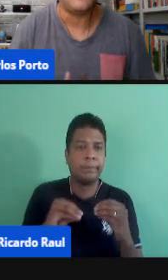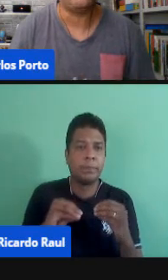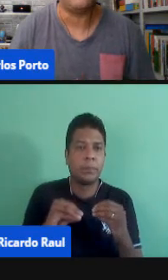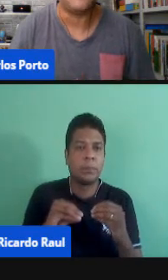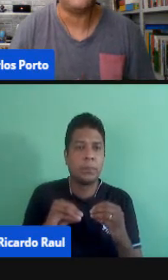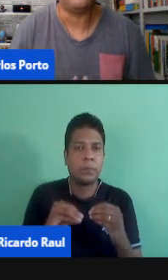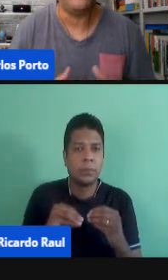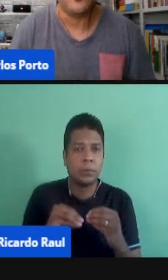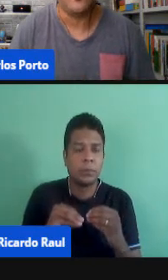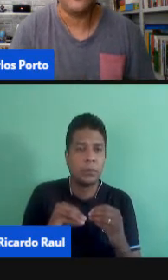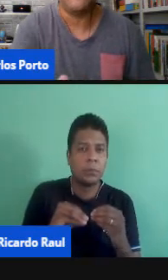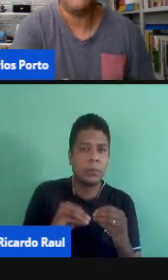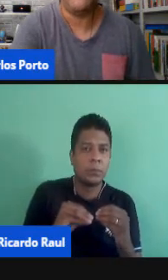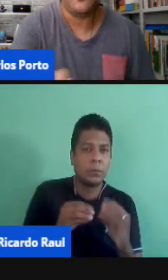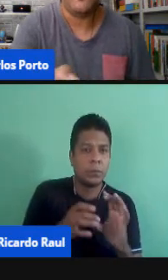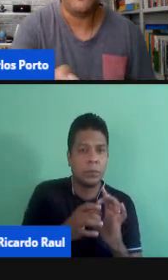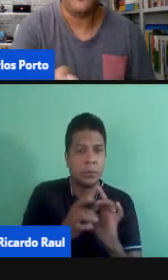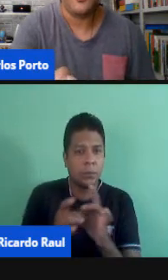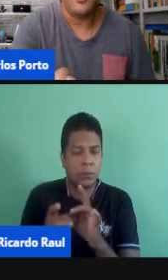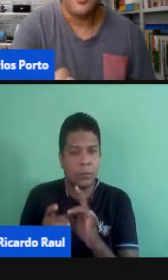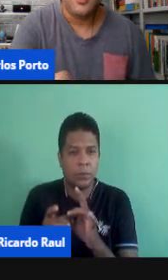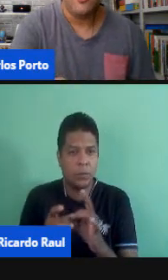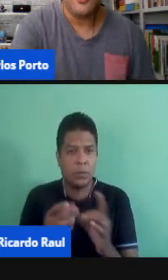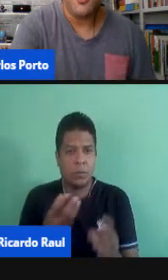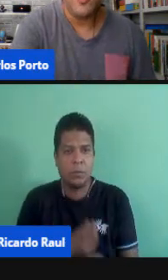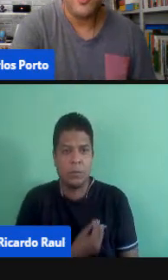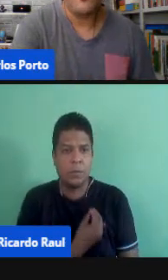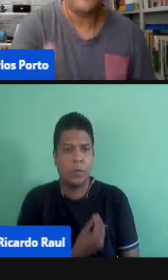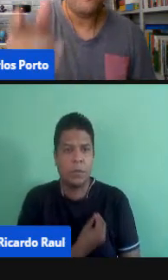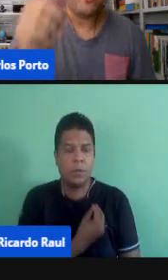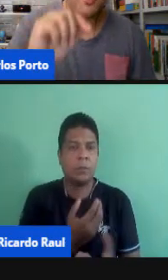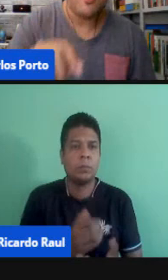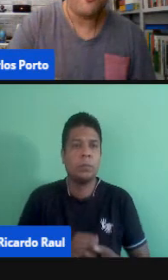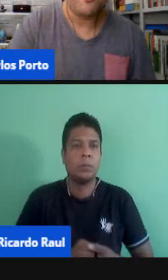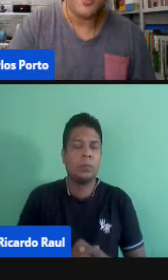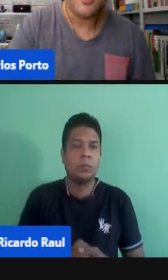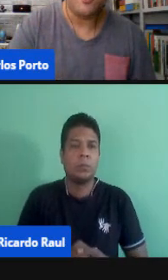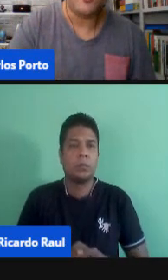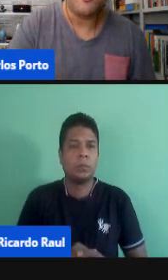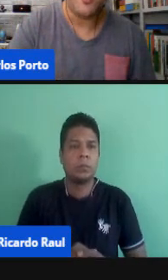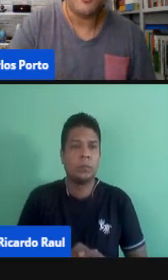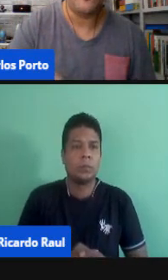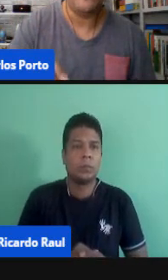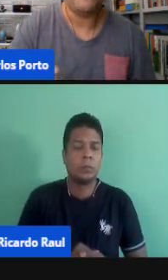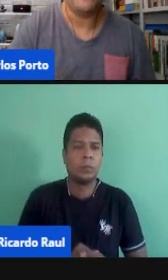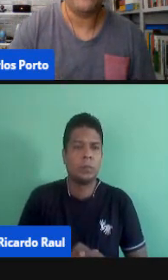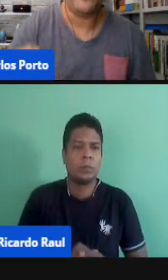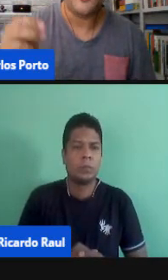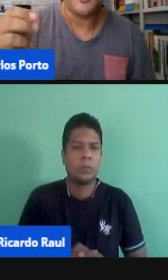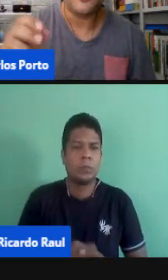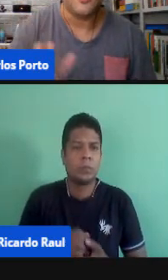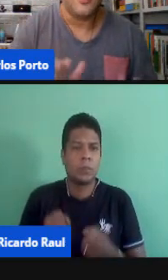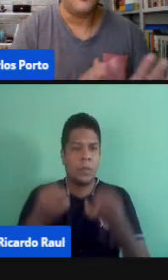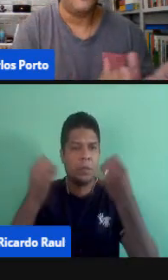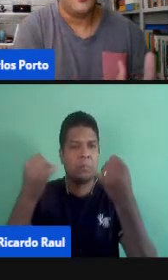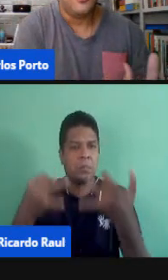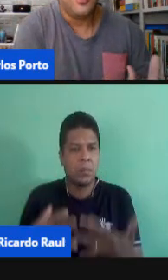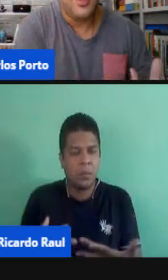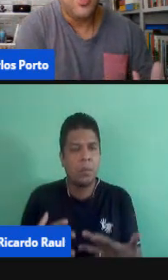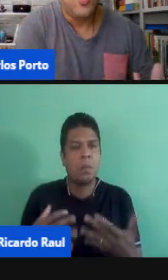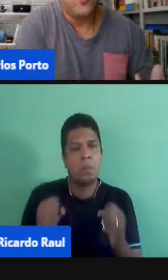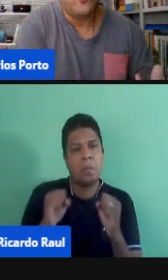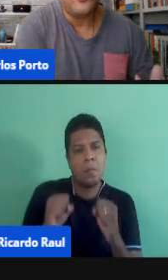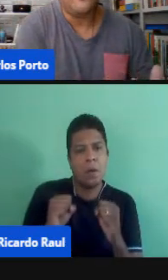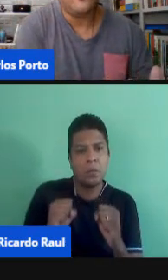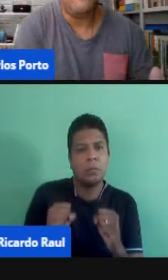questões relacionadas a tudo que nós estamos vivendo. Eu sempre digo e volto a reafirmar que é um trabalho onde pode gerar,